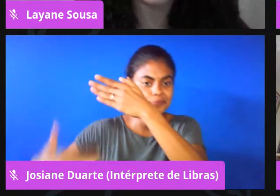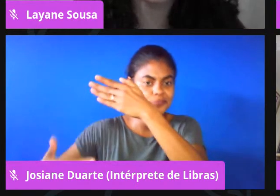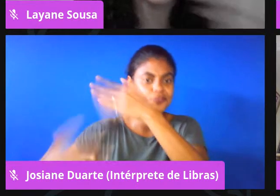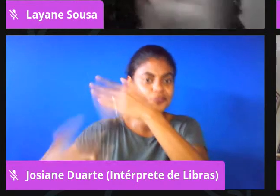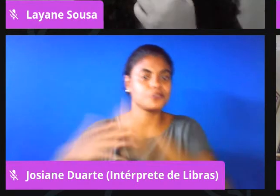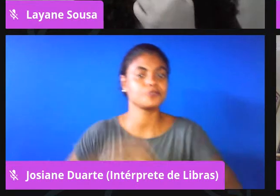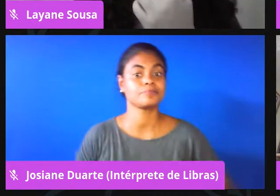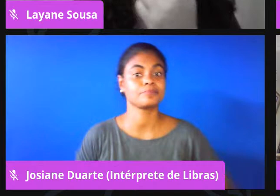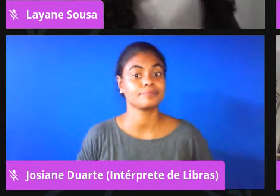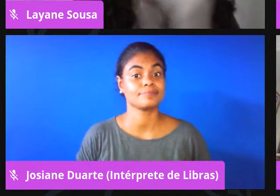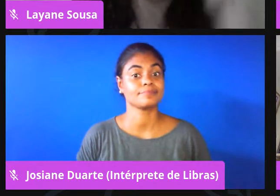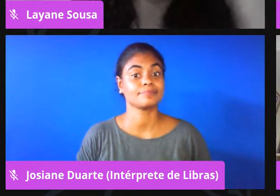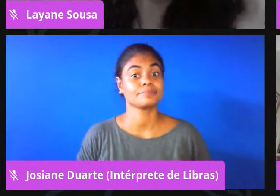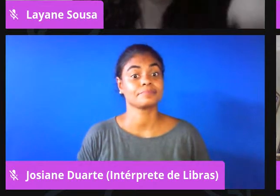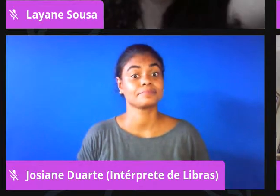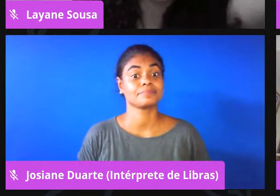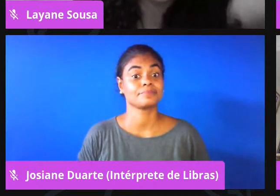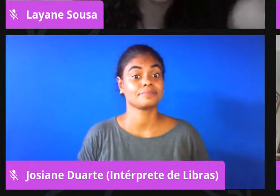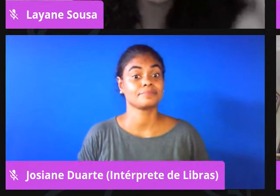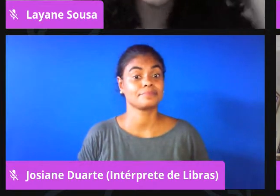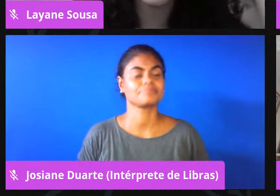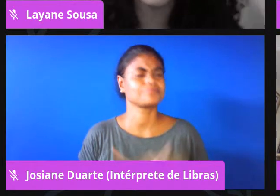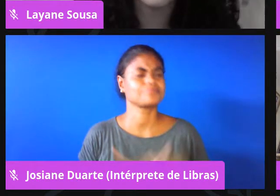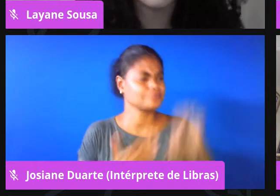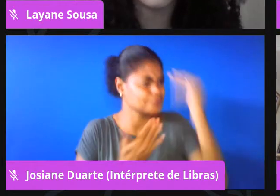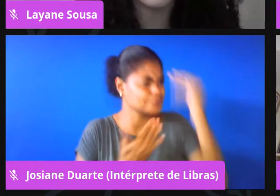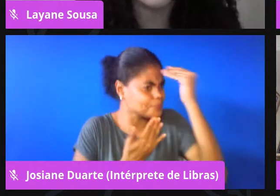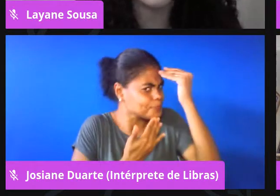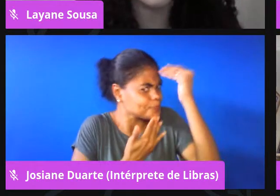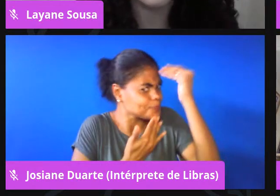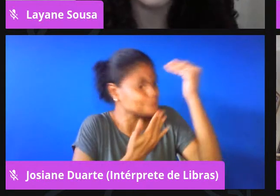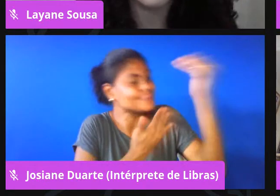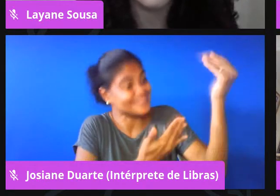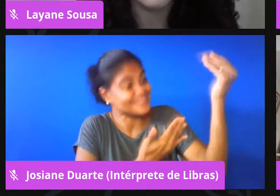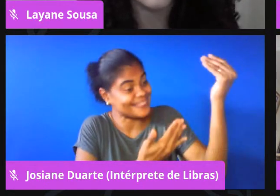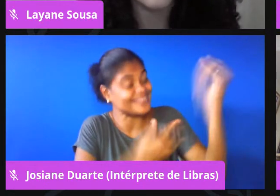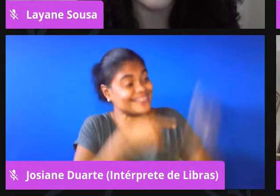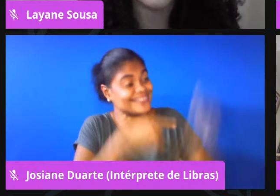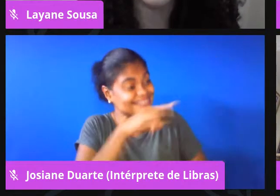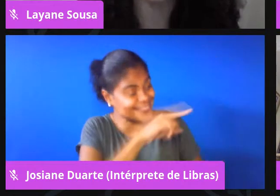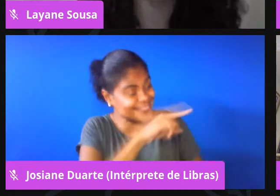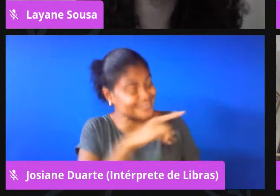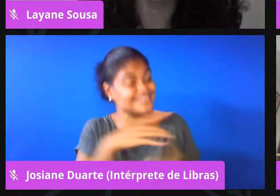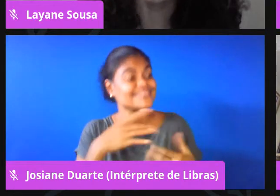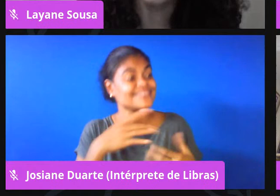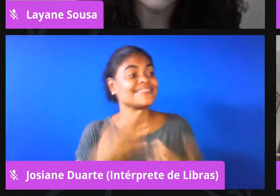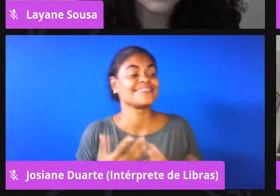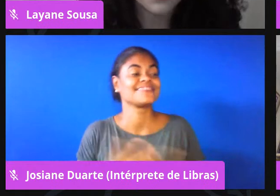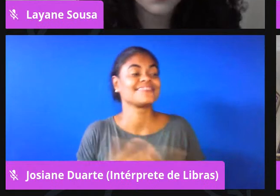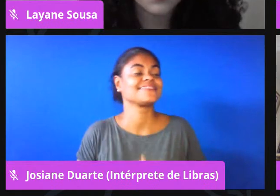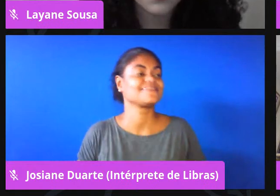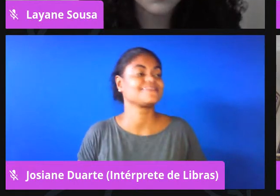eu só queria agradecer a senhora, né, em nome do evento, né, por essa fala maravilhosa aí proferida.